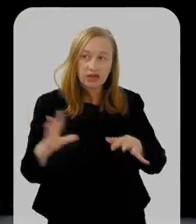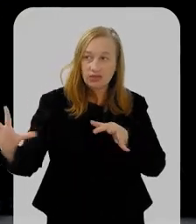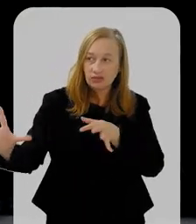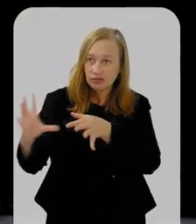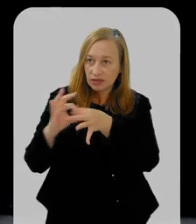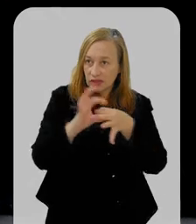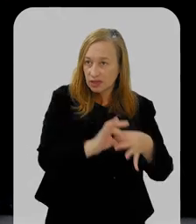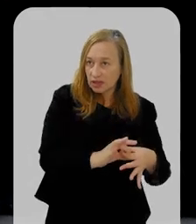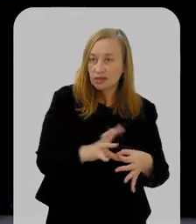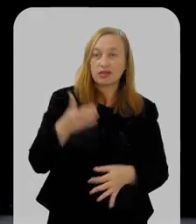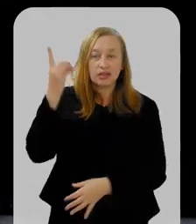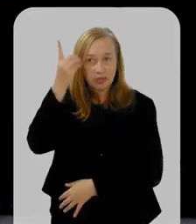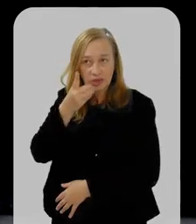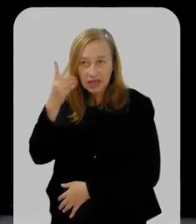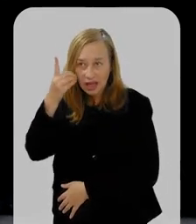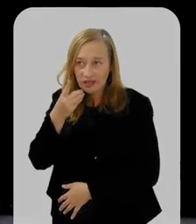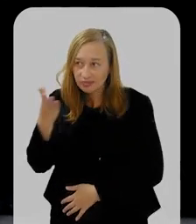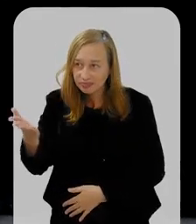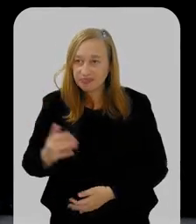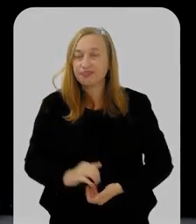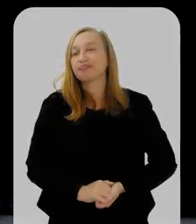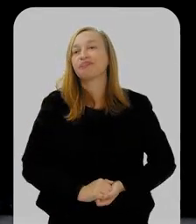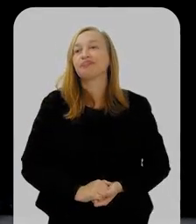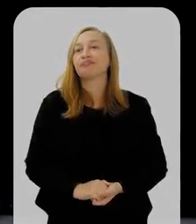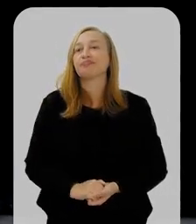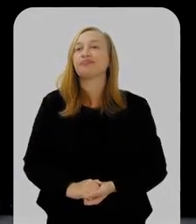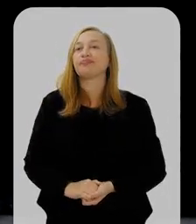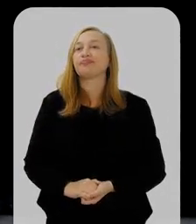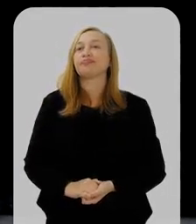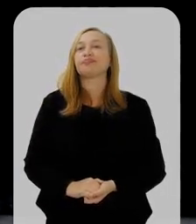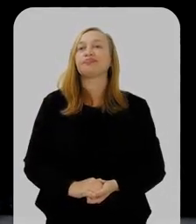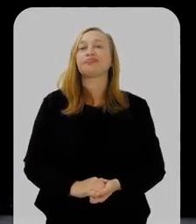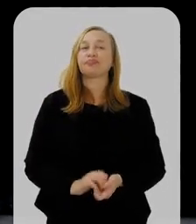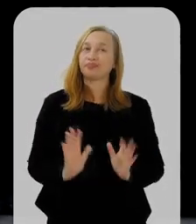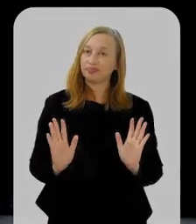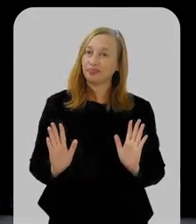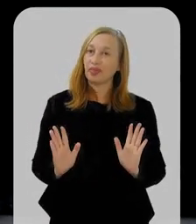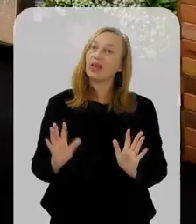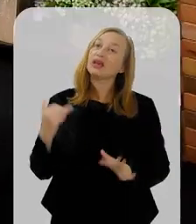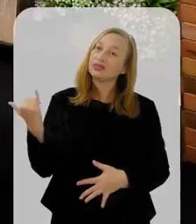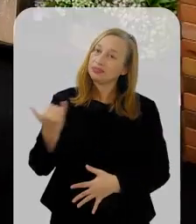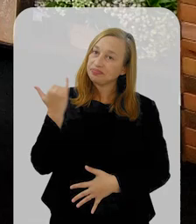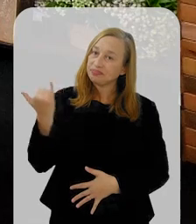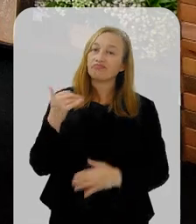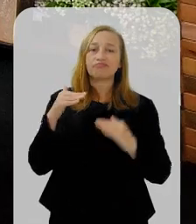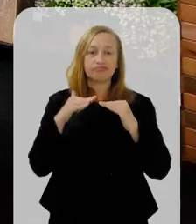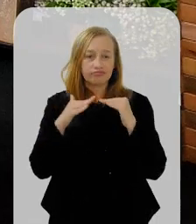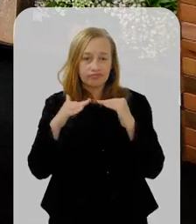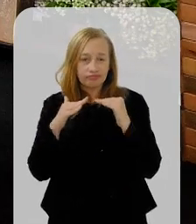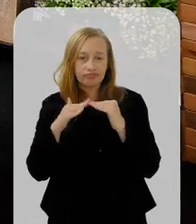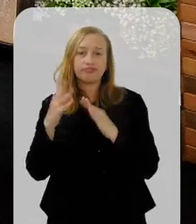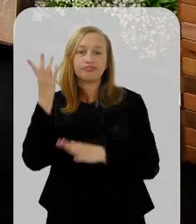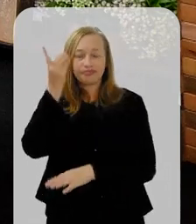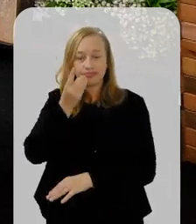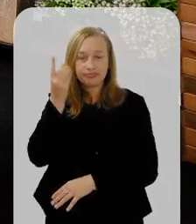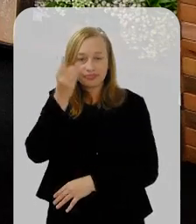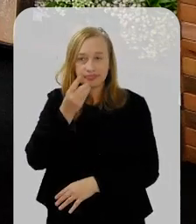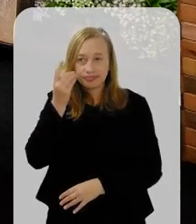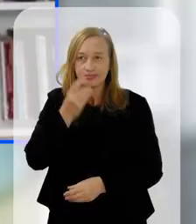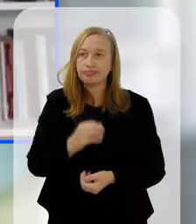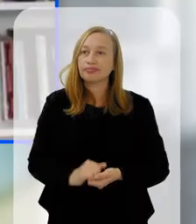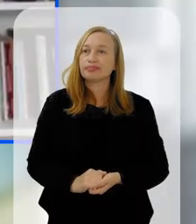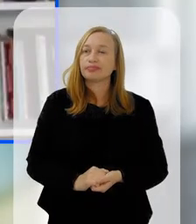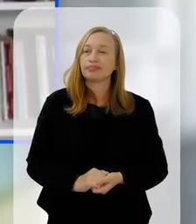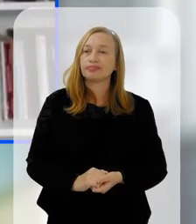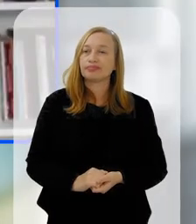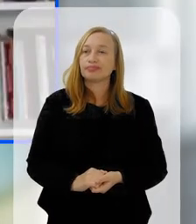tuas considerações finais e completando aí com o Tá comentário bem. que você faz aí em cima da fala do Mink. E não, então, assim, uma coisa importante, eu